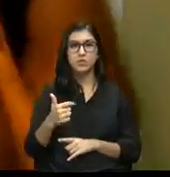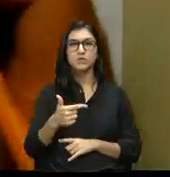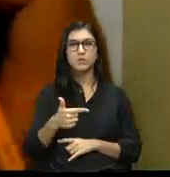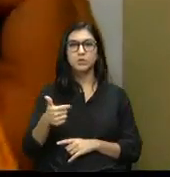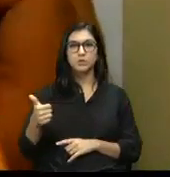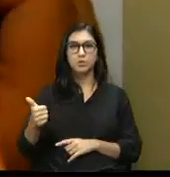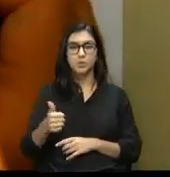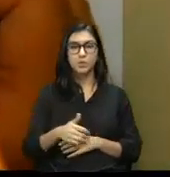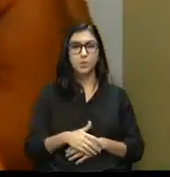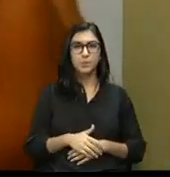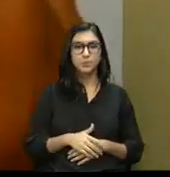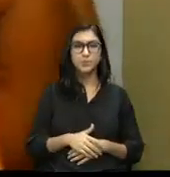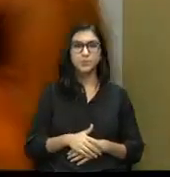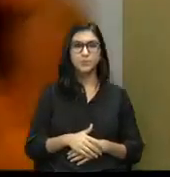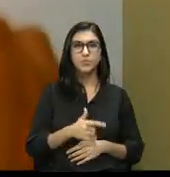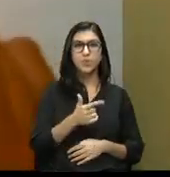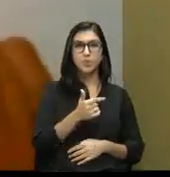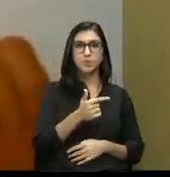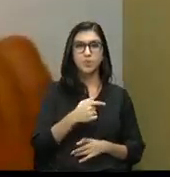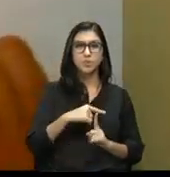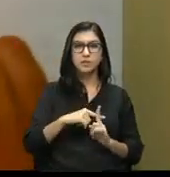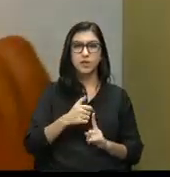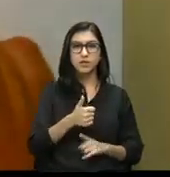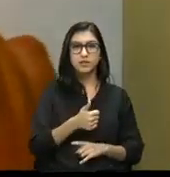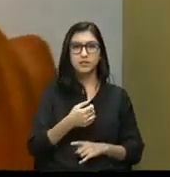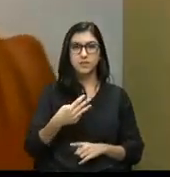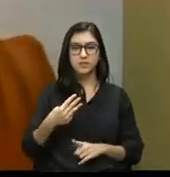21, 12 mais 13,